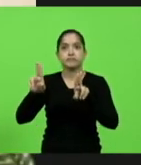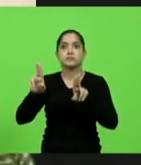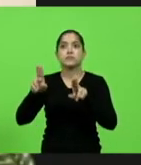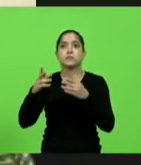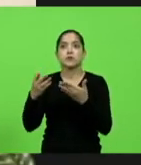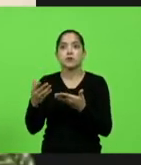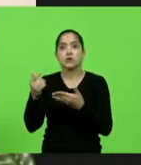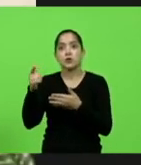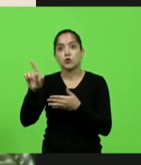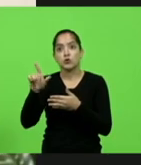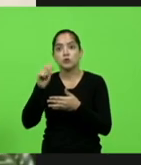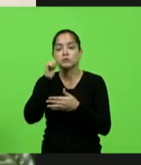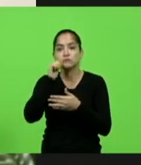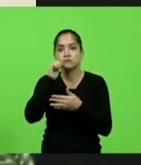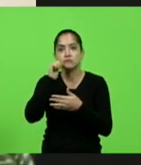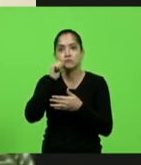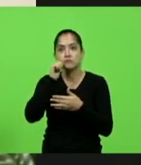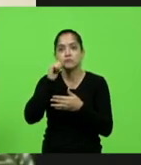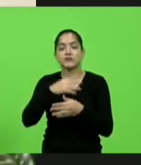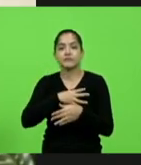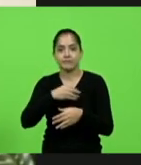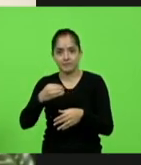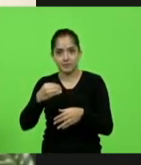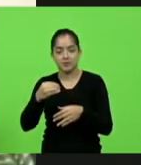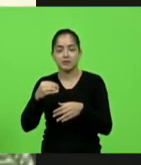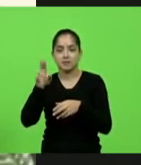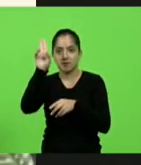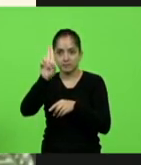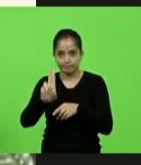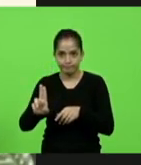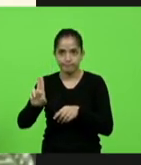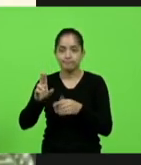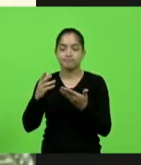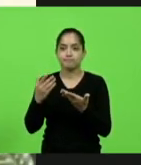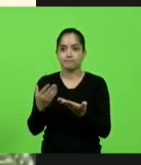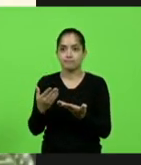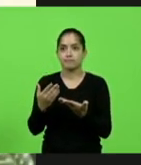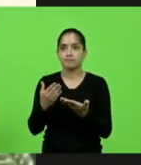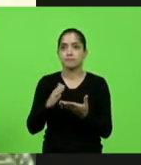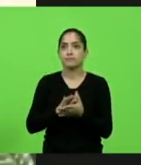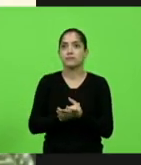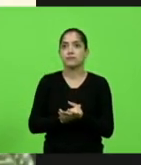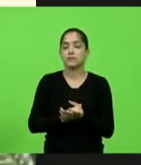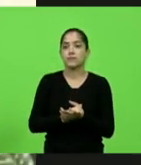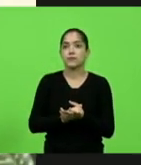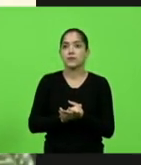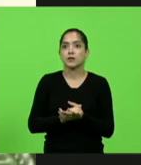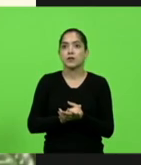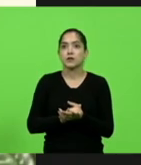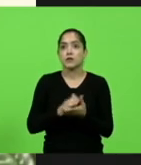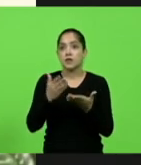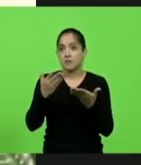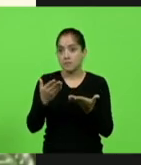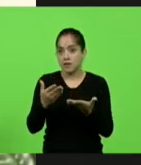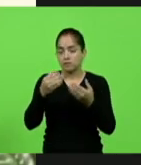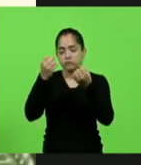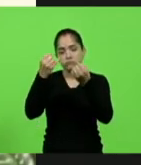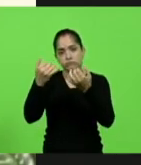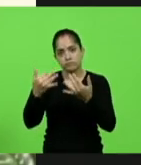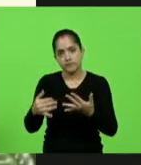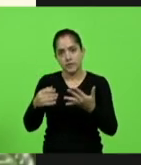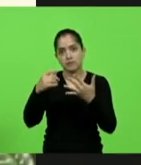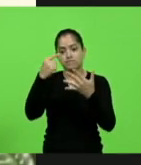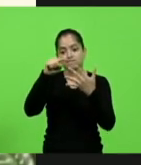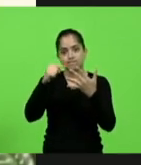outra menina também está na universidade. Então, só esse posicionamento para tecer algumas considerações,